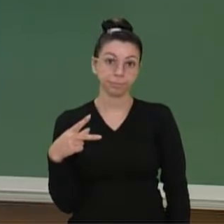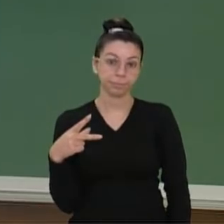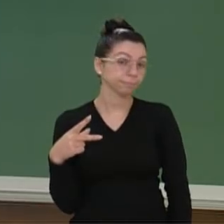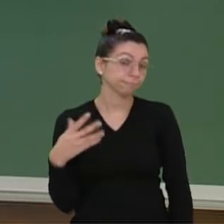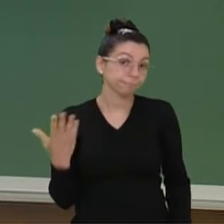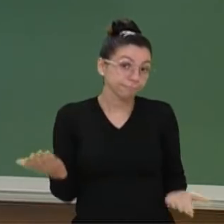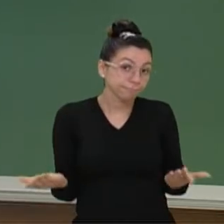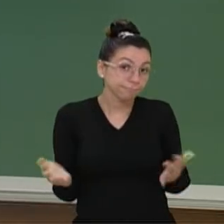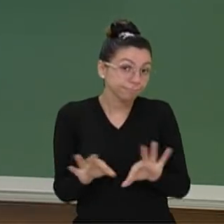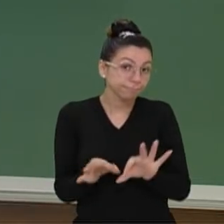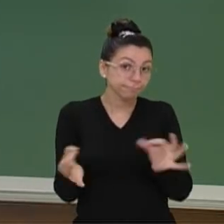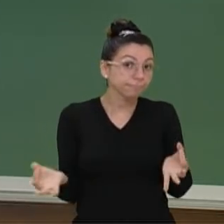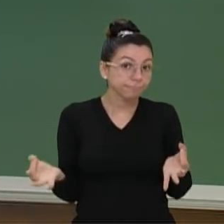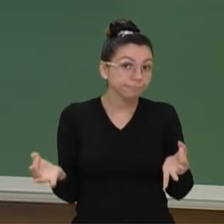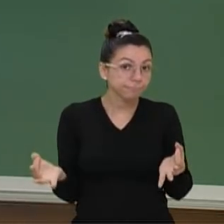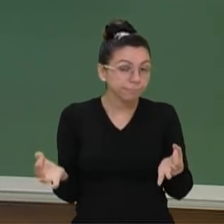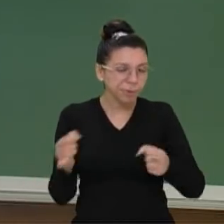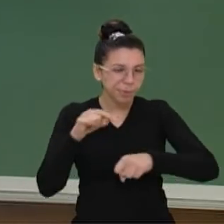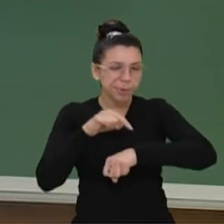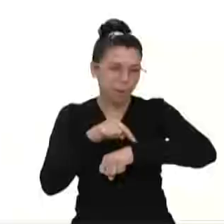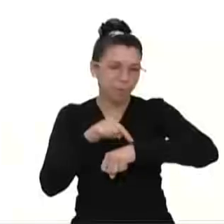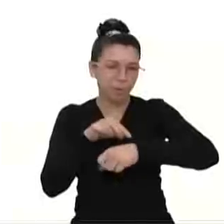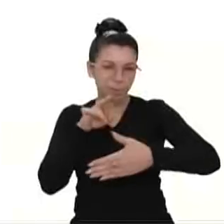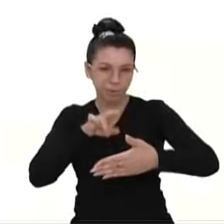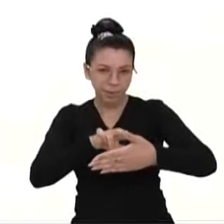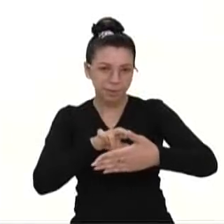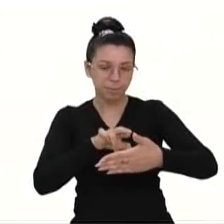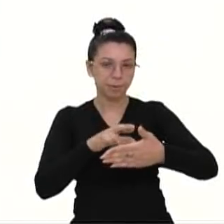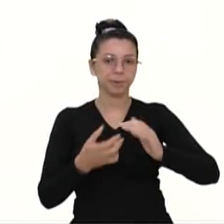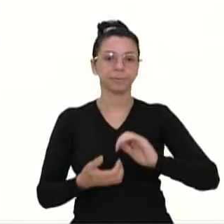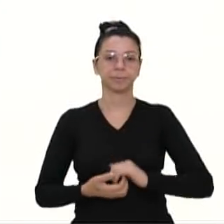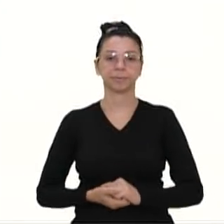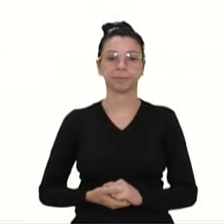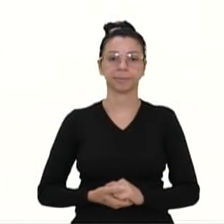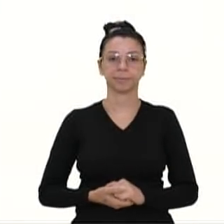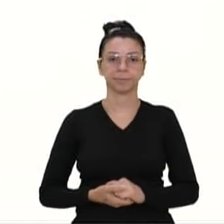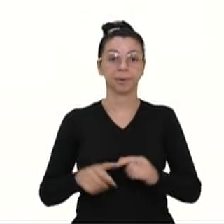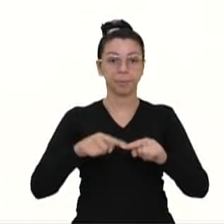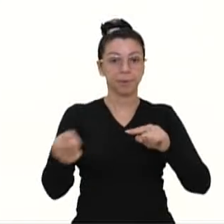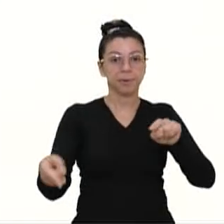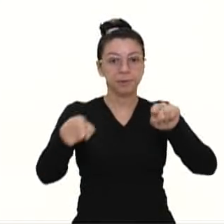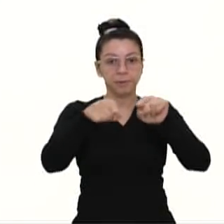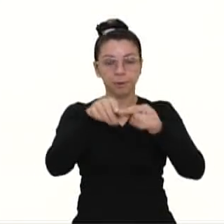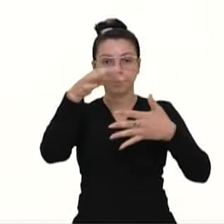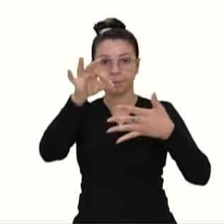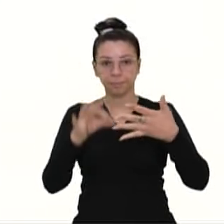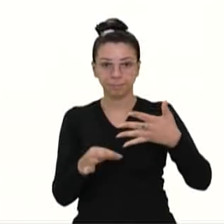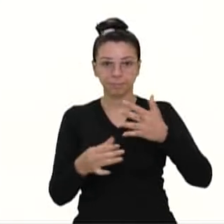É isso. Mais uns minutinhos para terminar? A gente volta corrigindo.